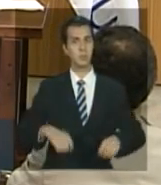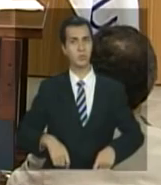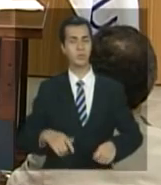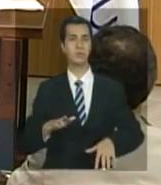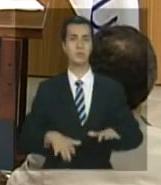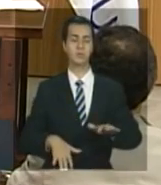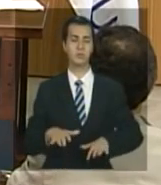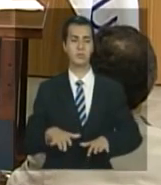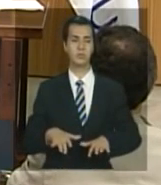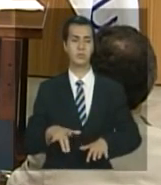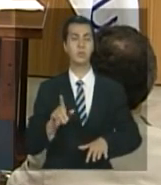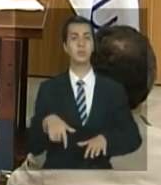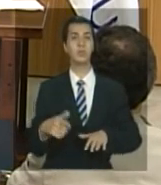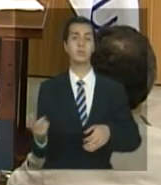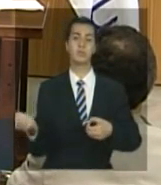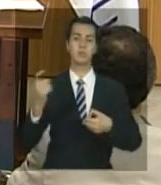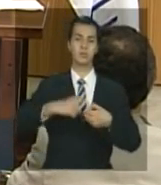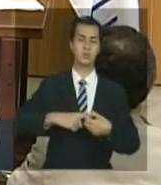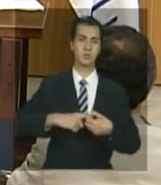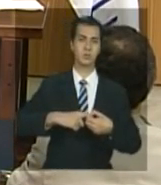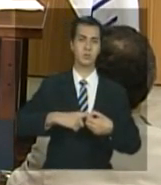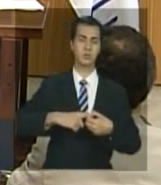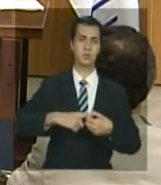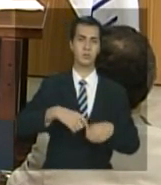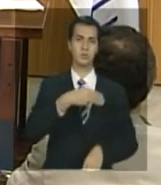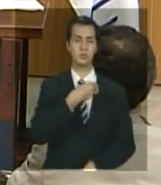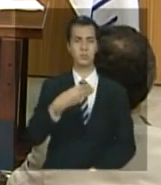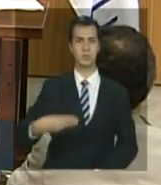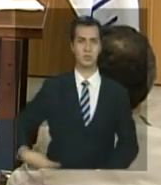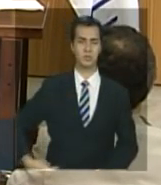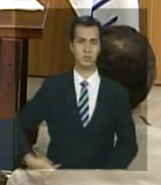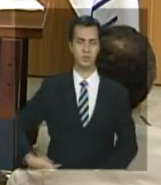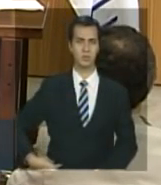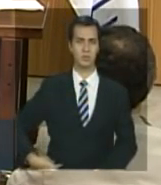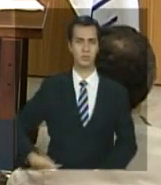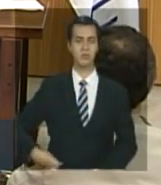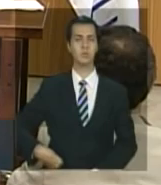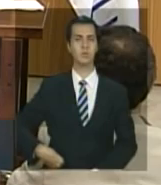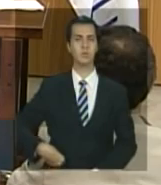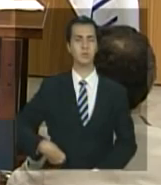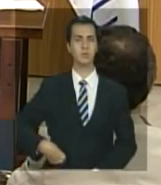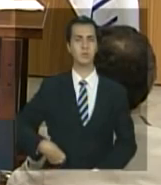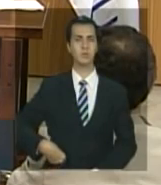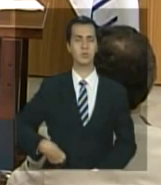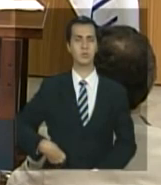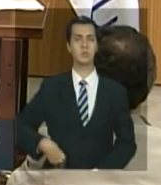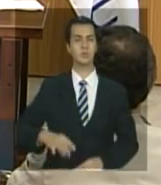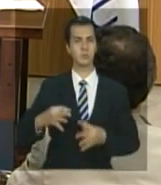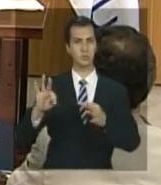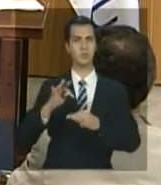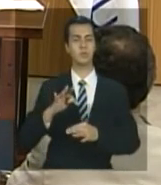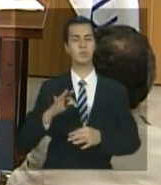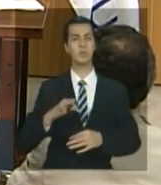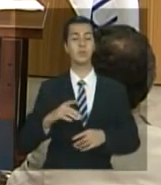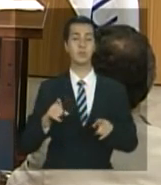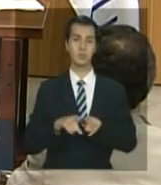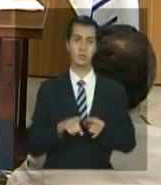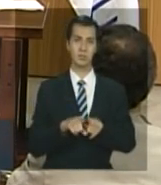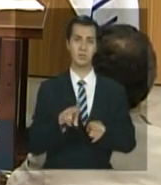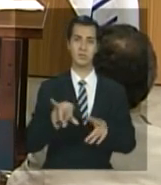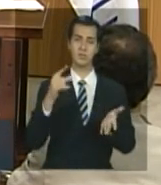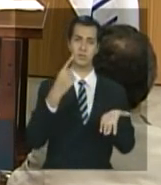poderá ensejar a inclusão do ministro da ciência e tecnologia. Da mesma forma, nós vamos